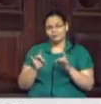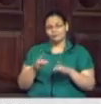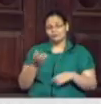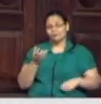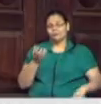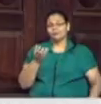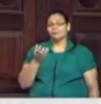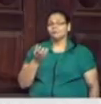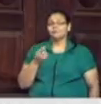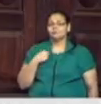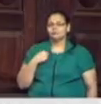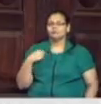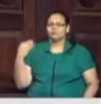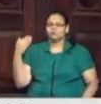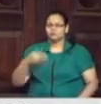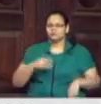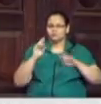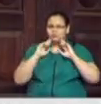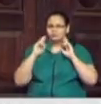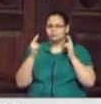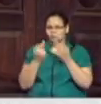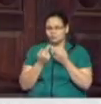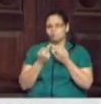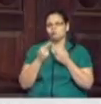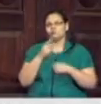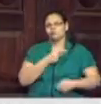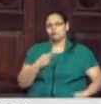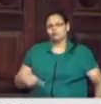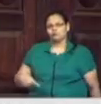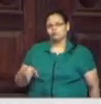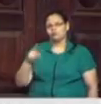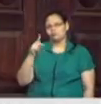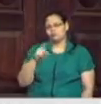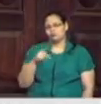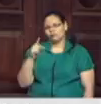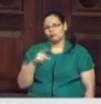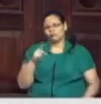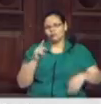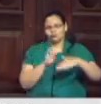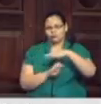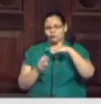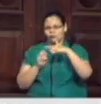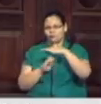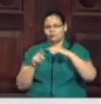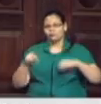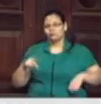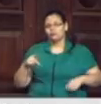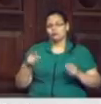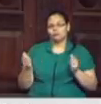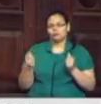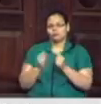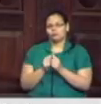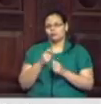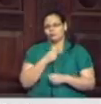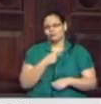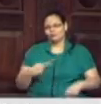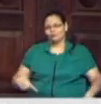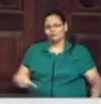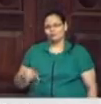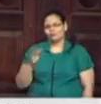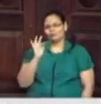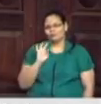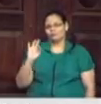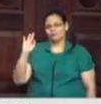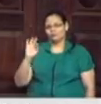que eu estive numa reunião com o presidente da Petrobras, estive junto do presidente francês